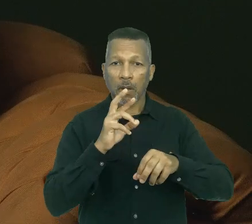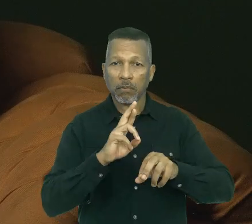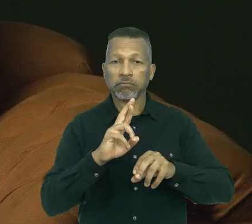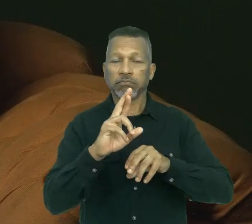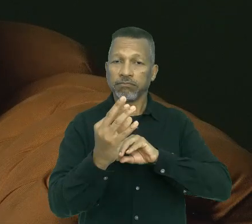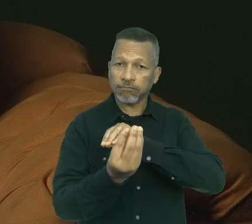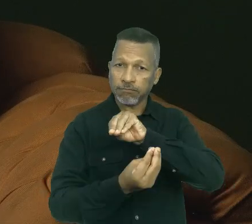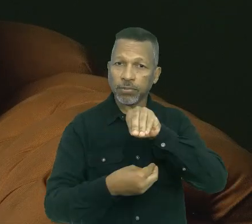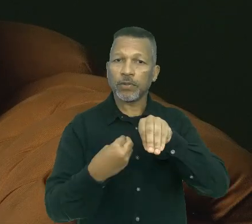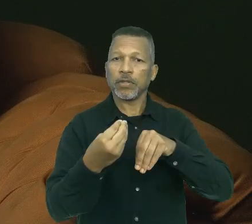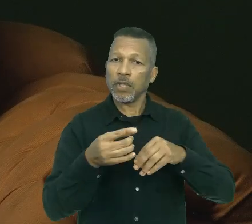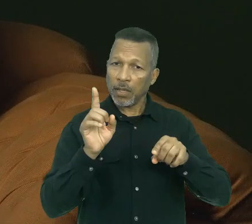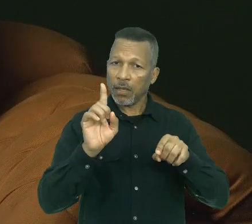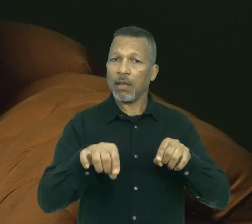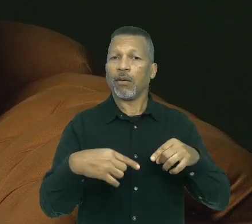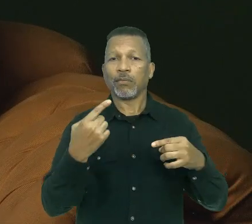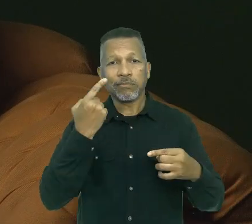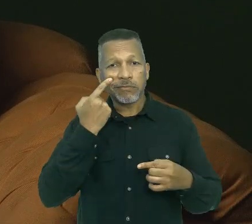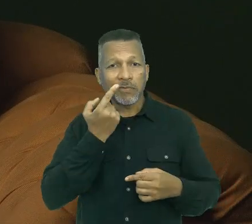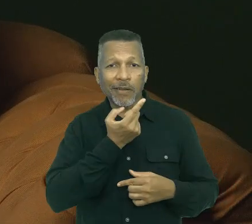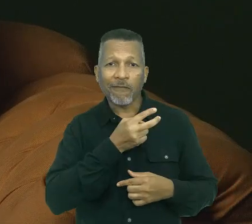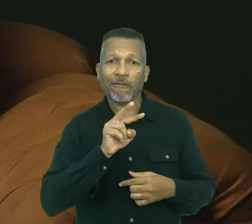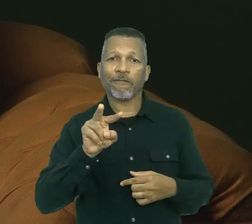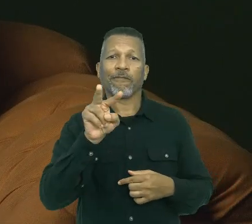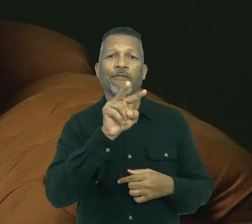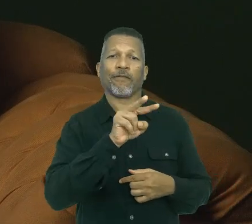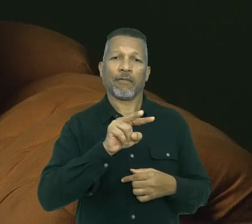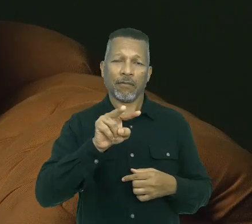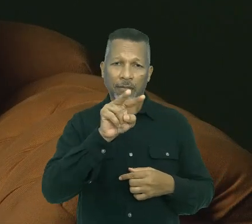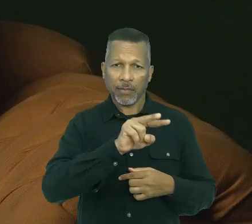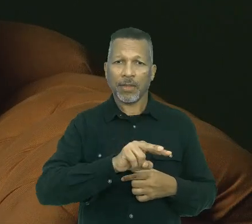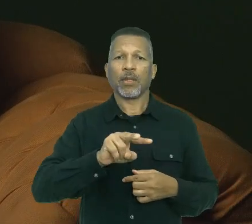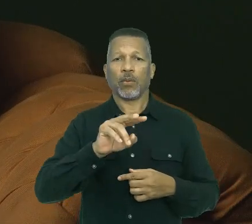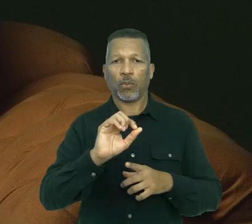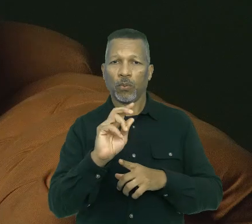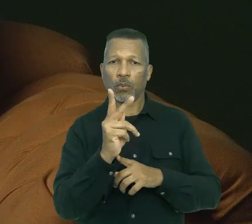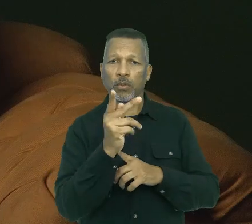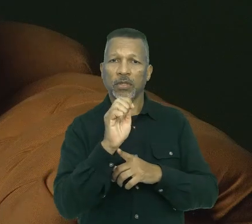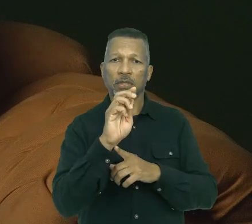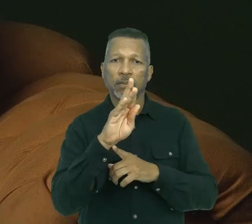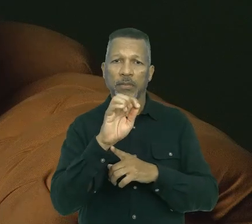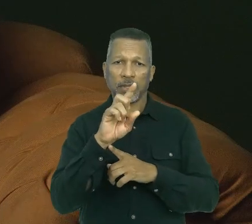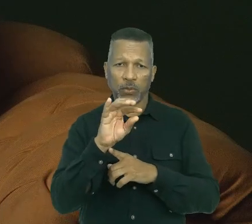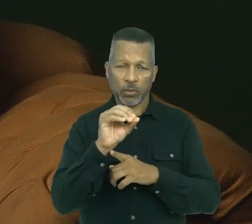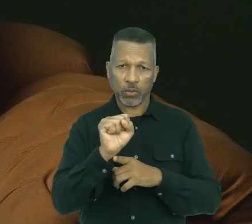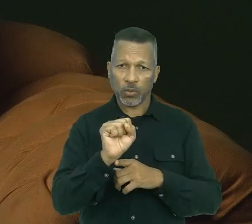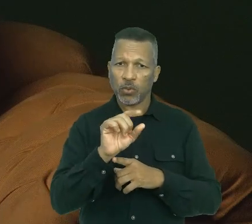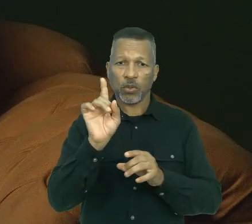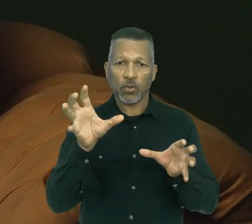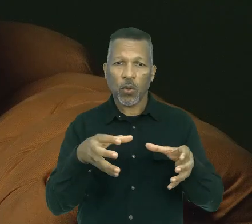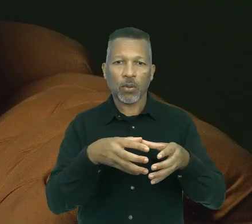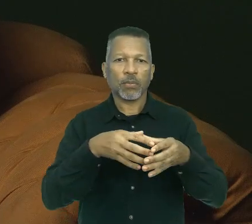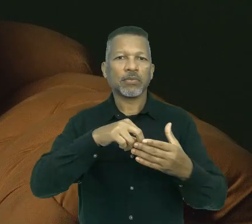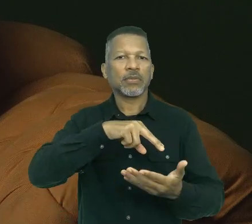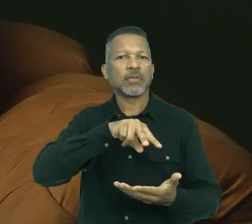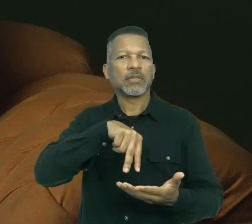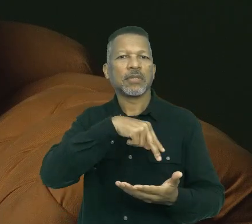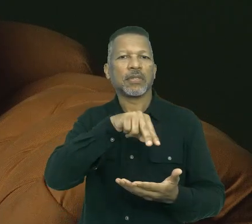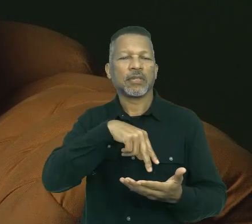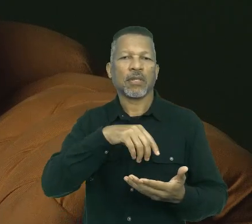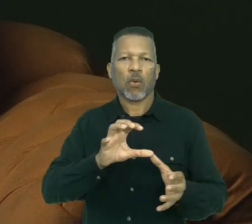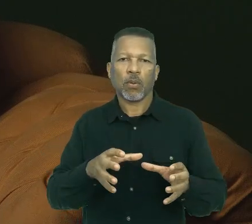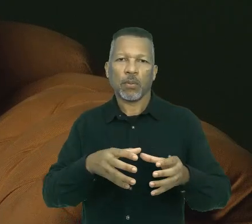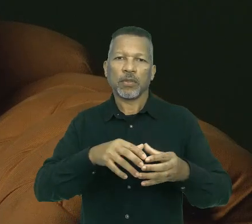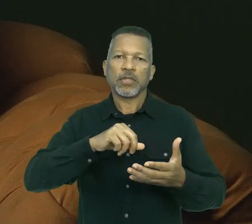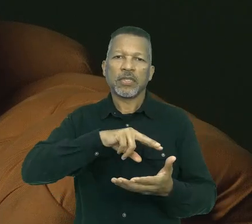E é exatamente assim que a gente enxerga o Híbridos, né? Não é apenas um grupo de dança. É um grupo de